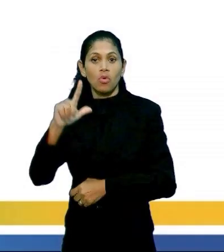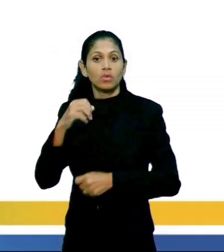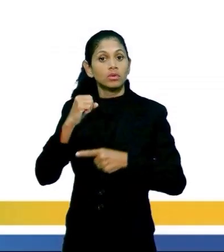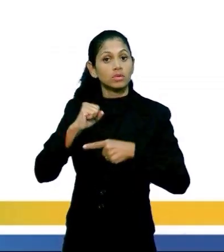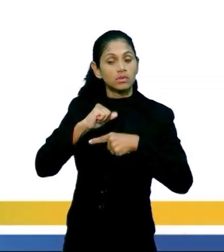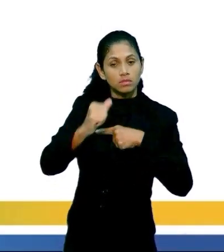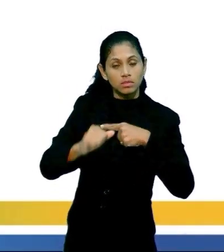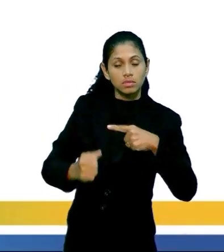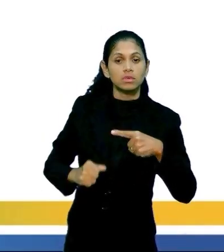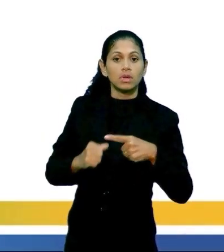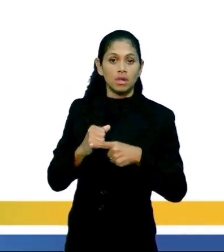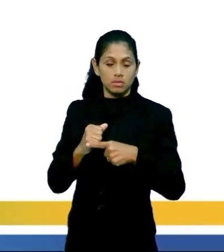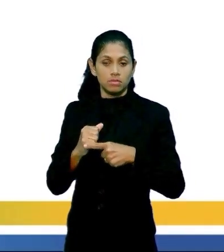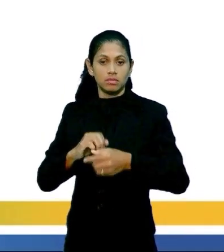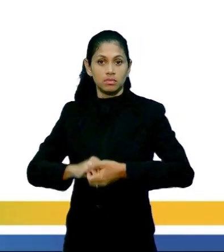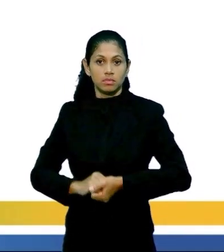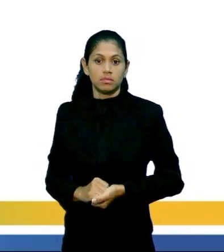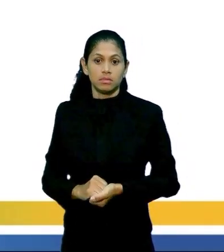matéria.